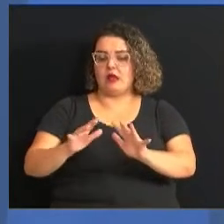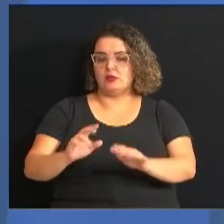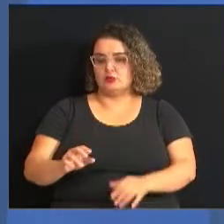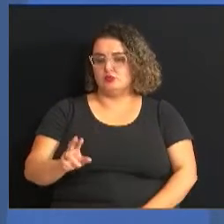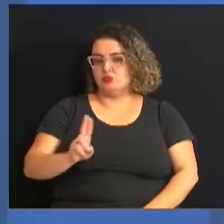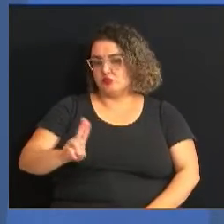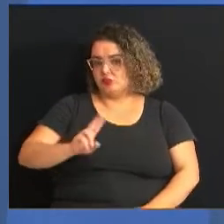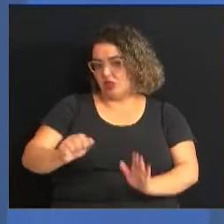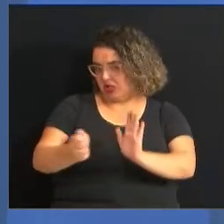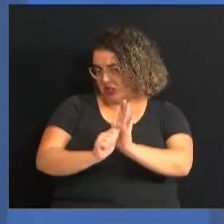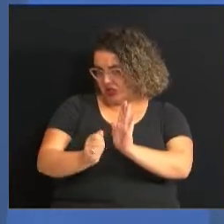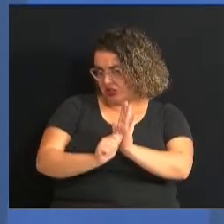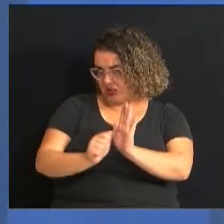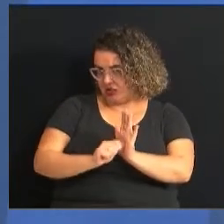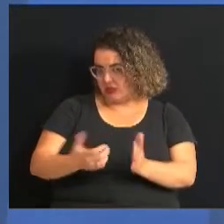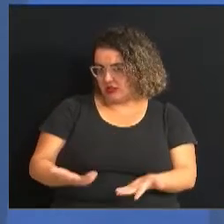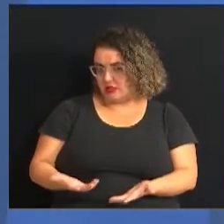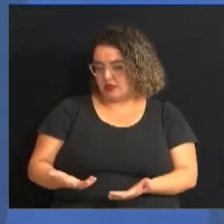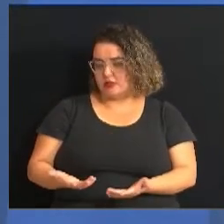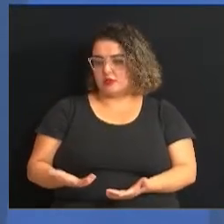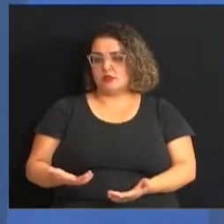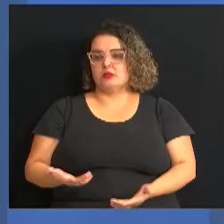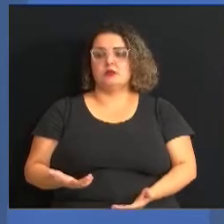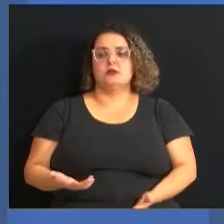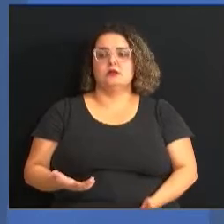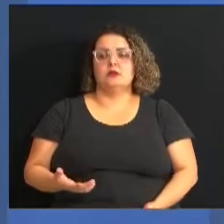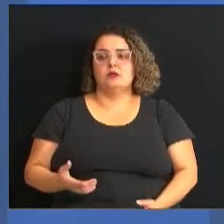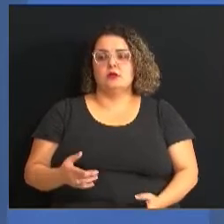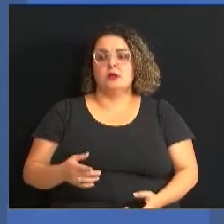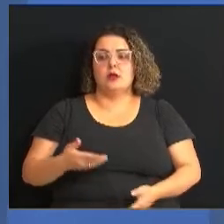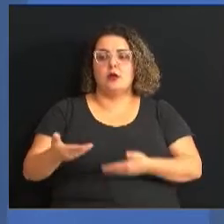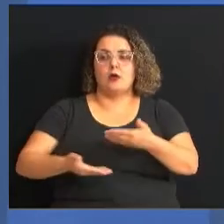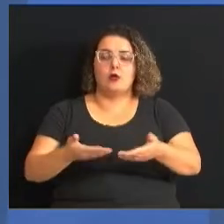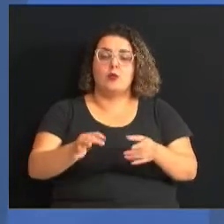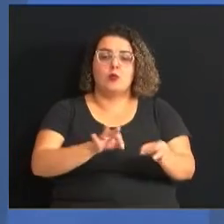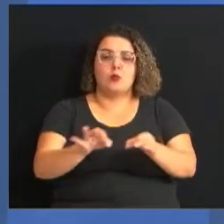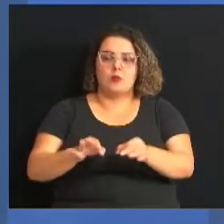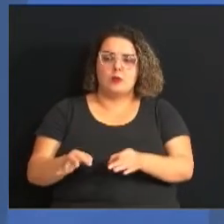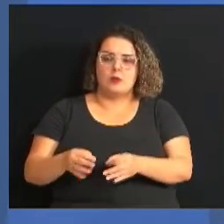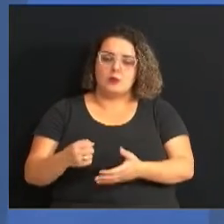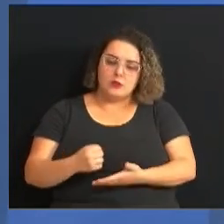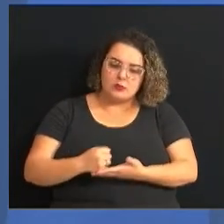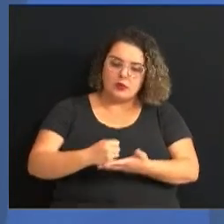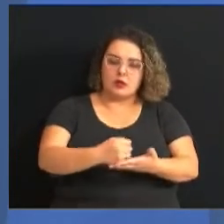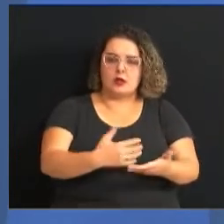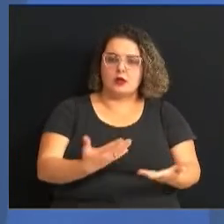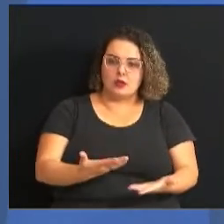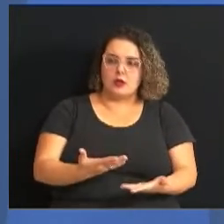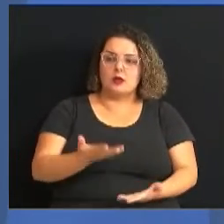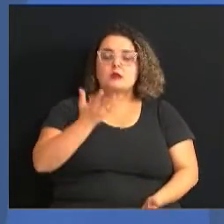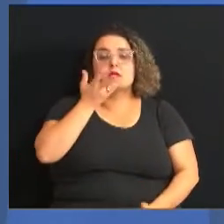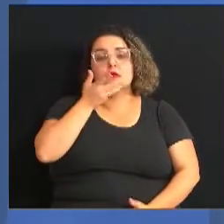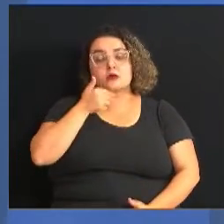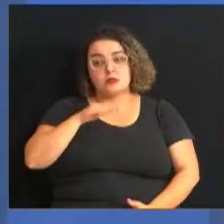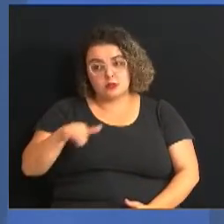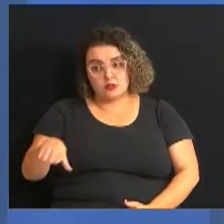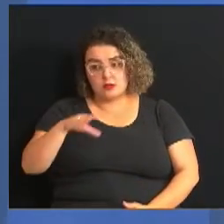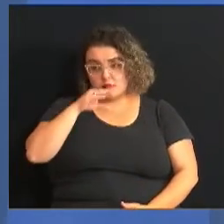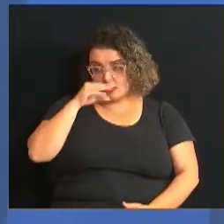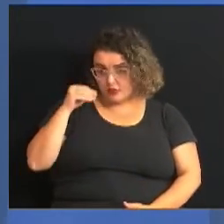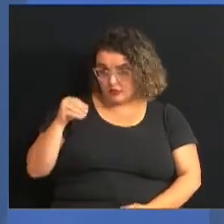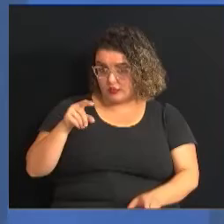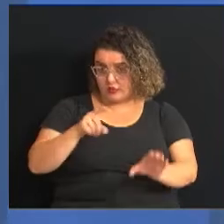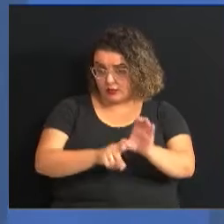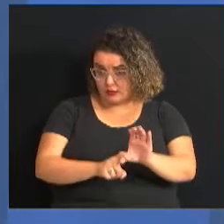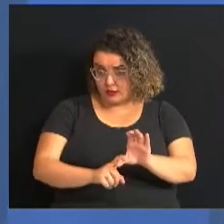que amplia os programas de prevenção, atendimento e encaminhamento para o tratamento à criança e adolescente dependente